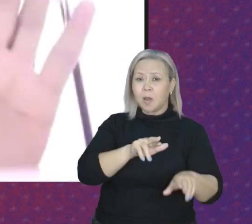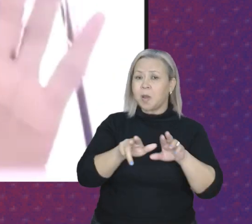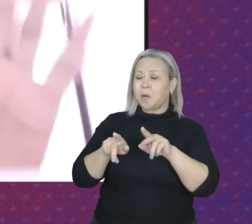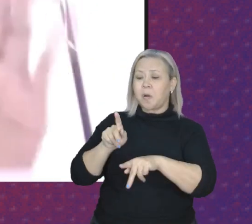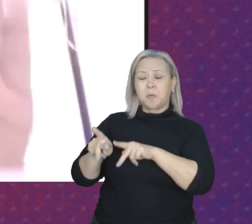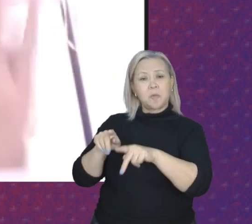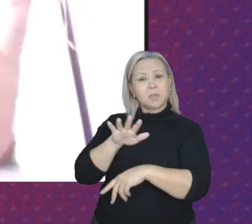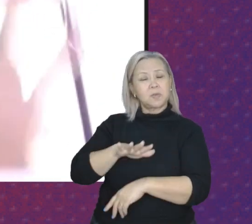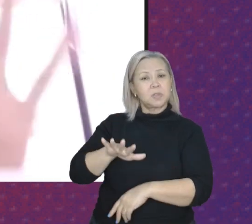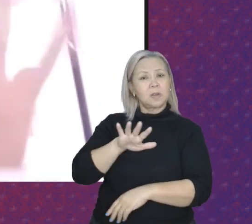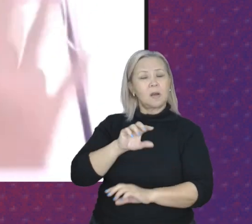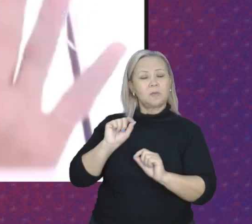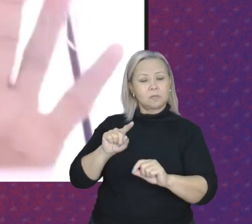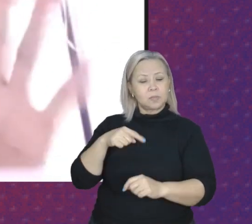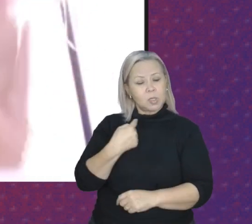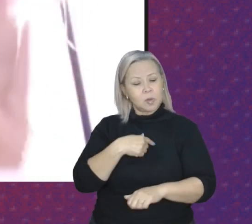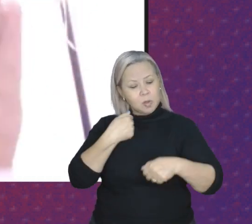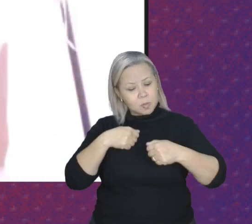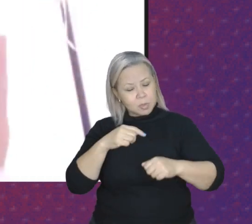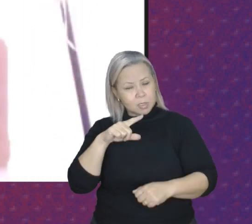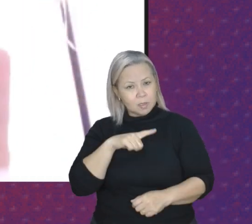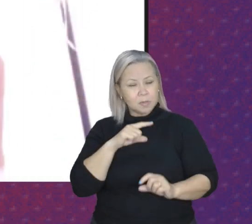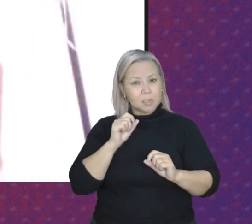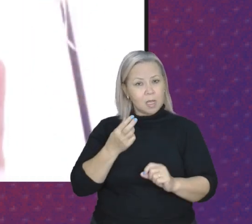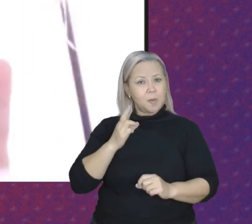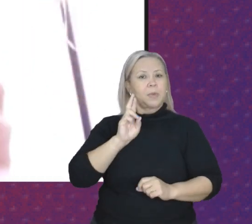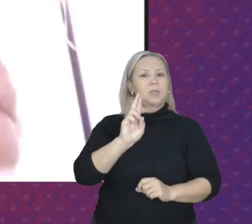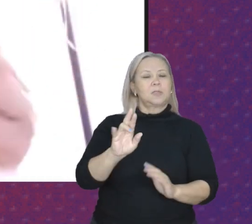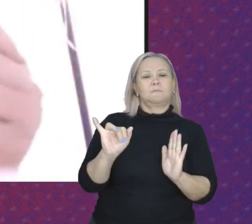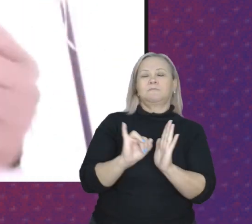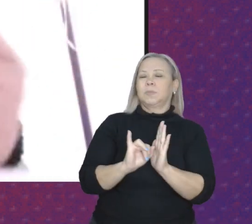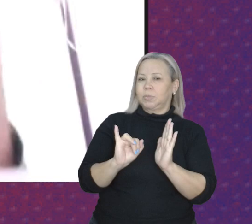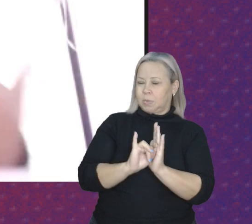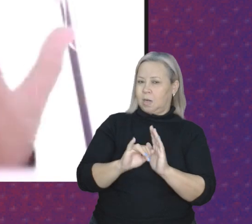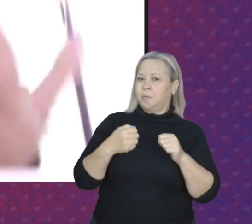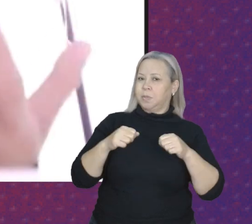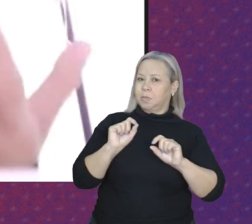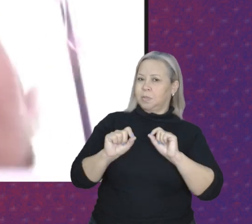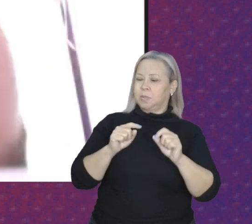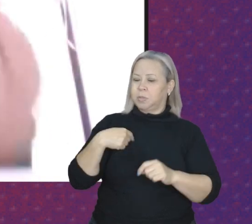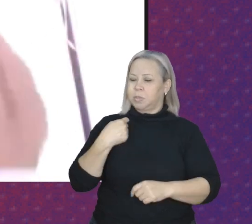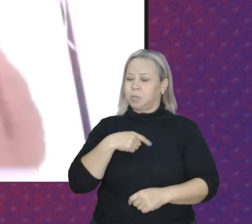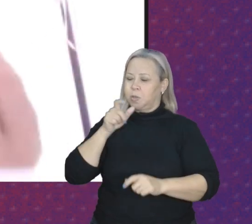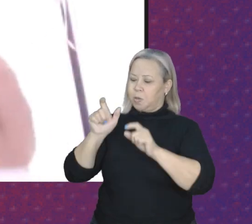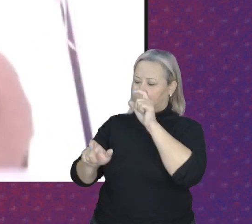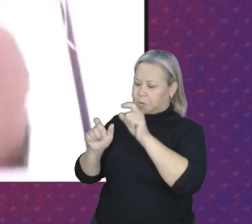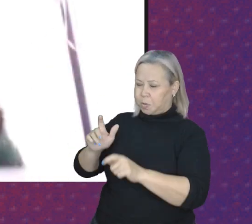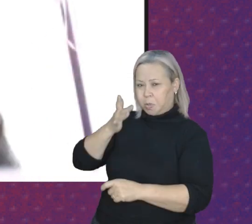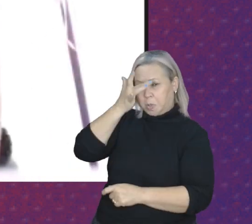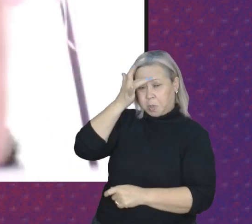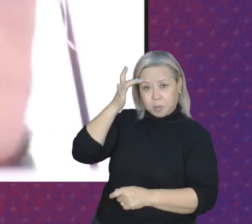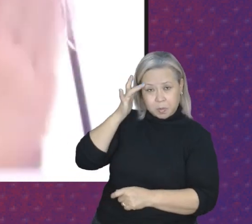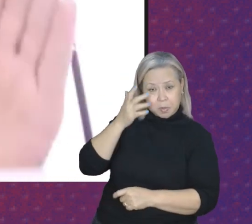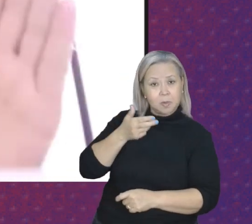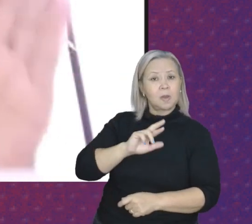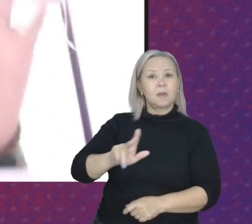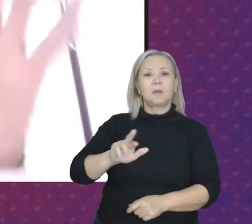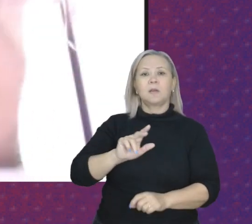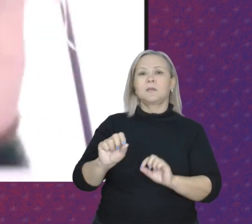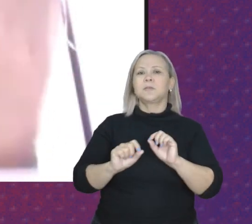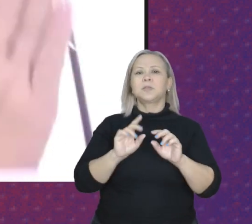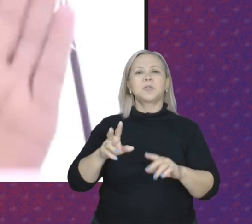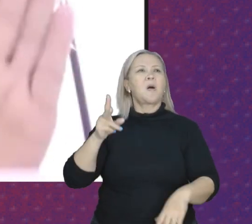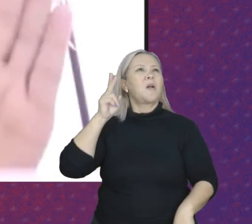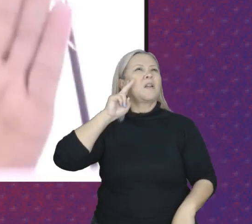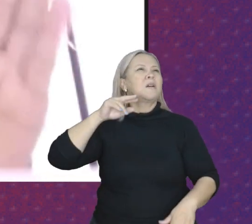geral, quer dizer, nós precisamos ter essa representação identitária para que nossos sujeitos, nossas pessoas, não sejam uma mera